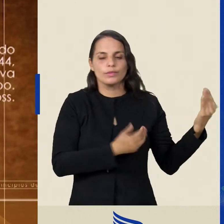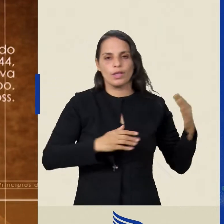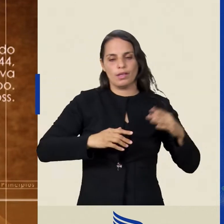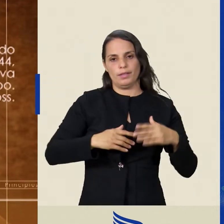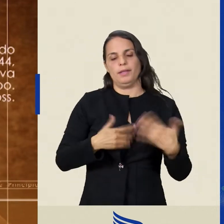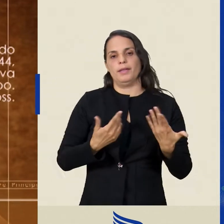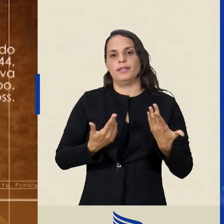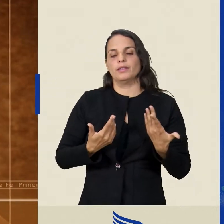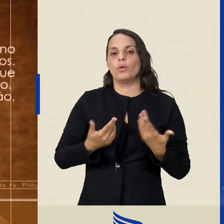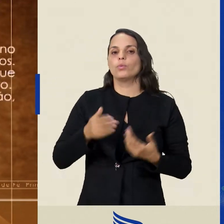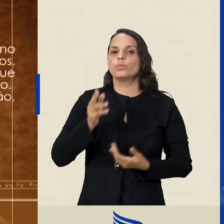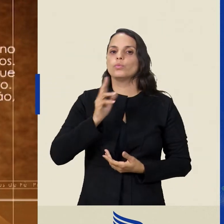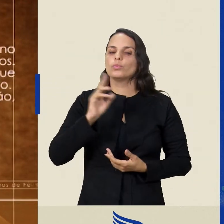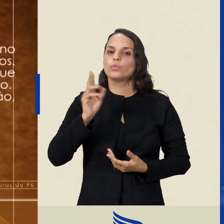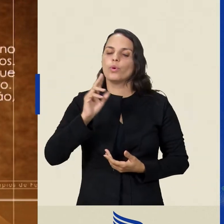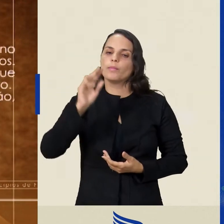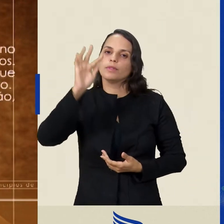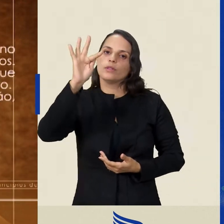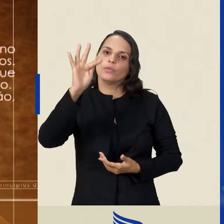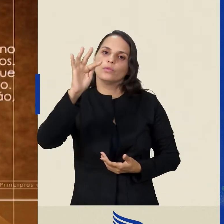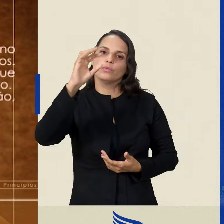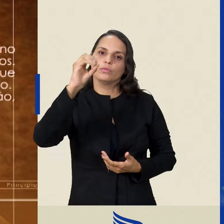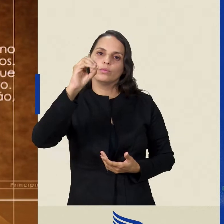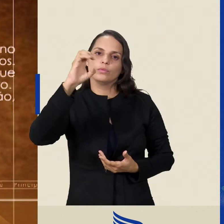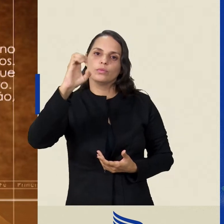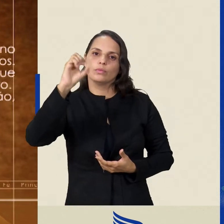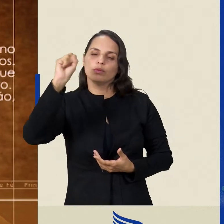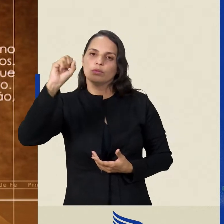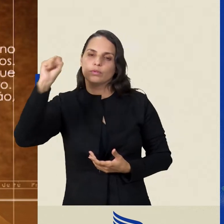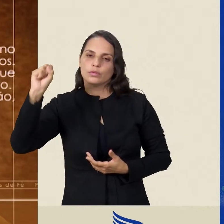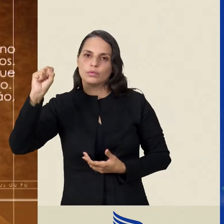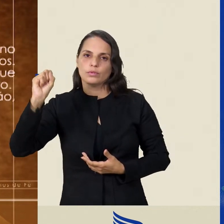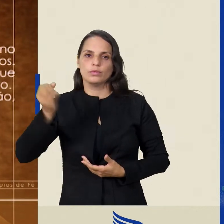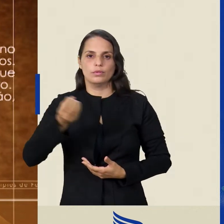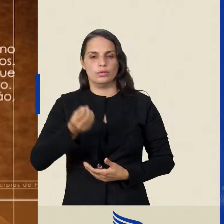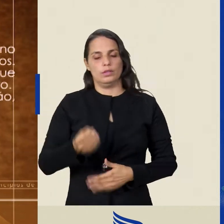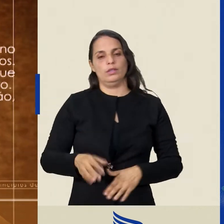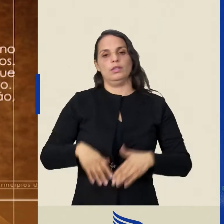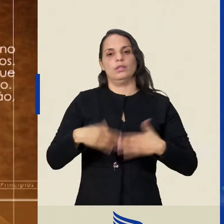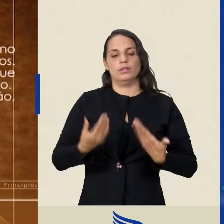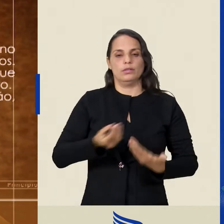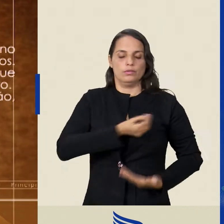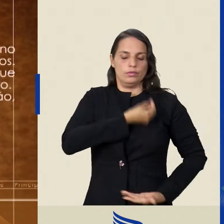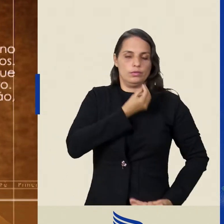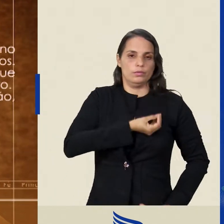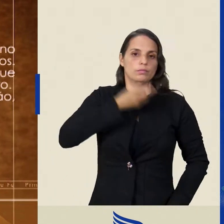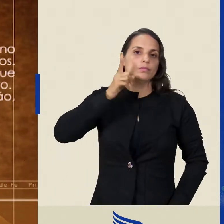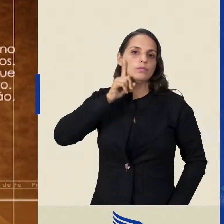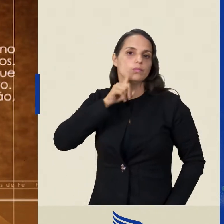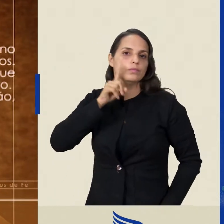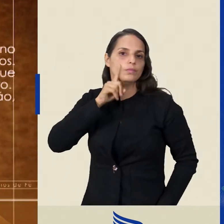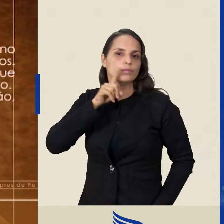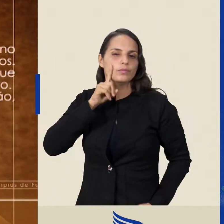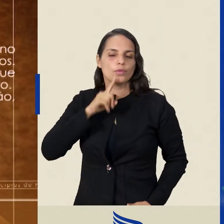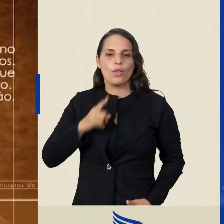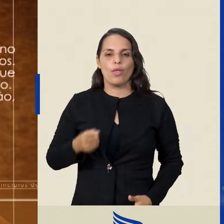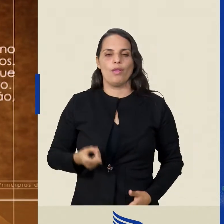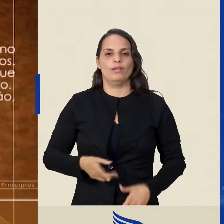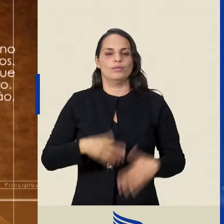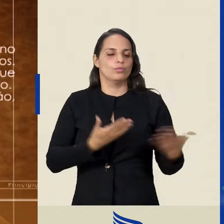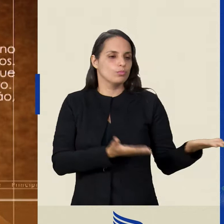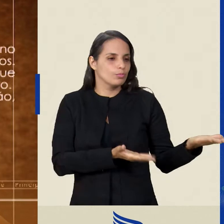nome era Rasenfors. Vivia em Portland, no estado do Maine, Estados Unidos. Era fervoroso crente